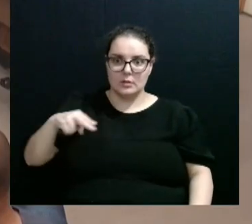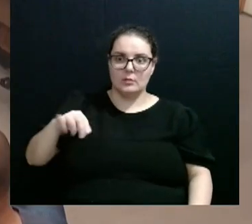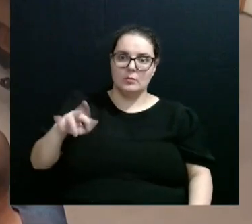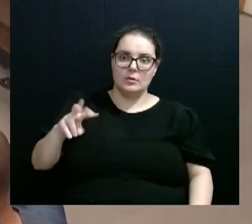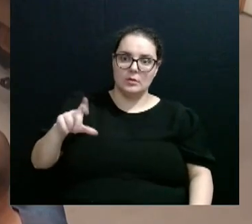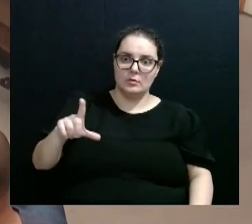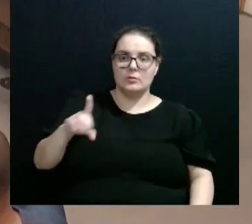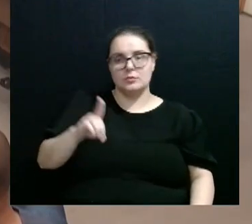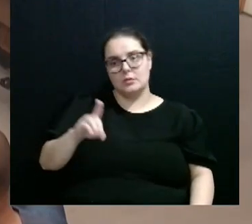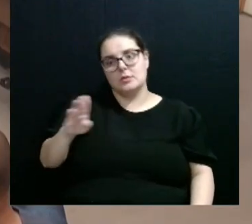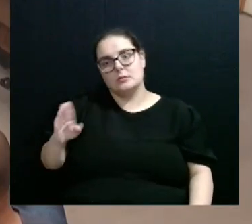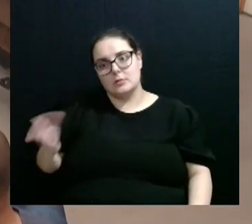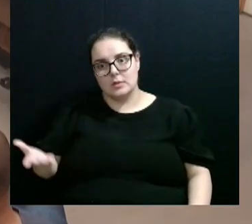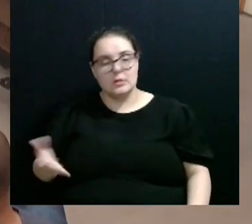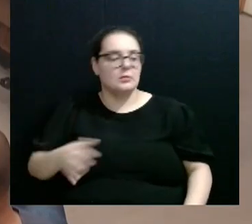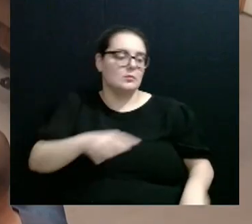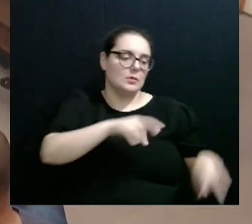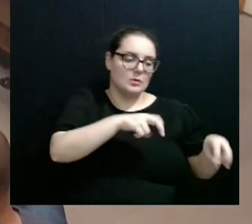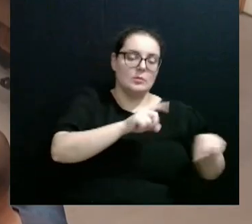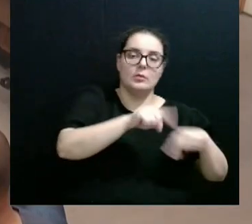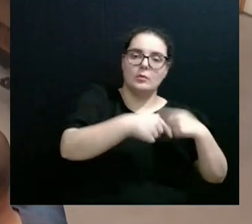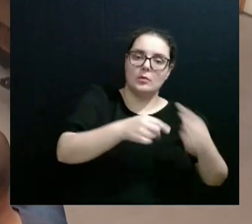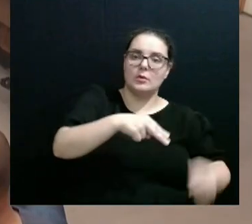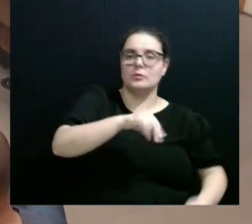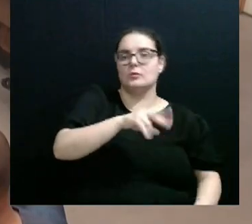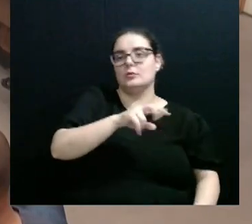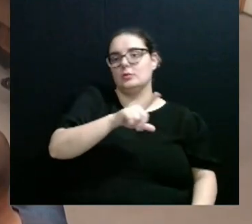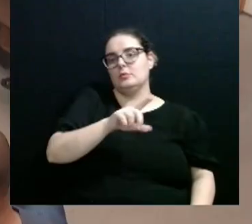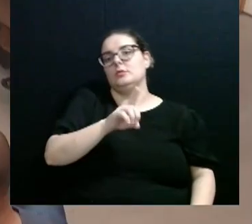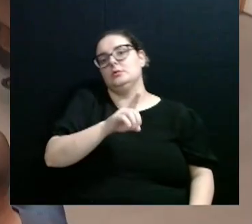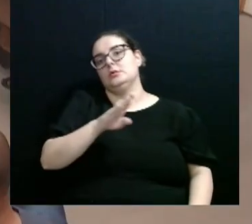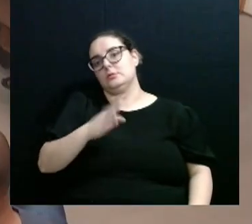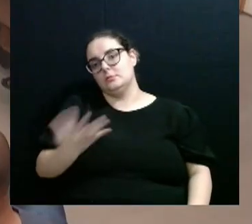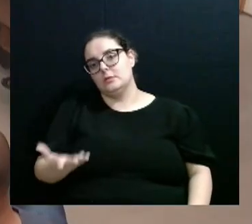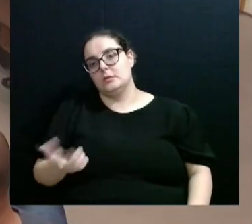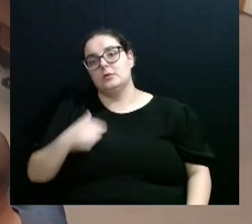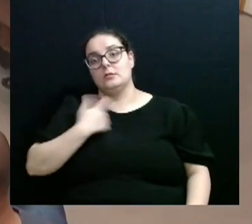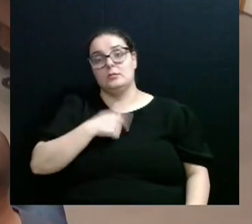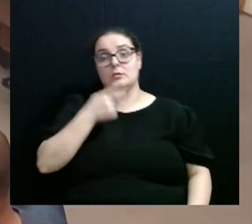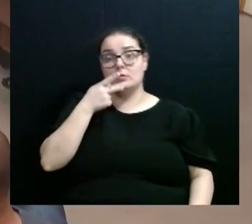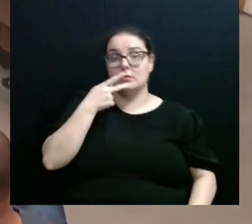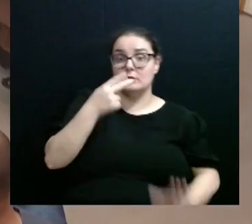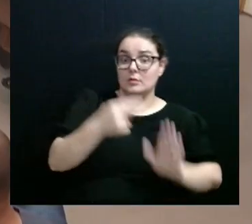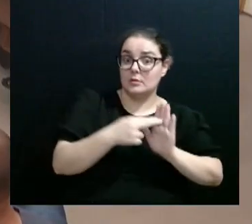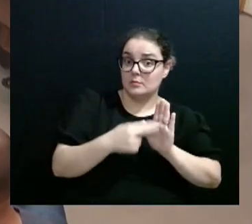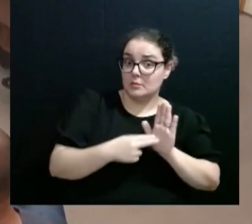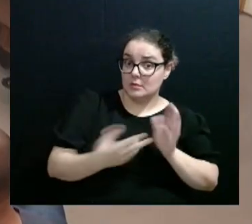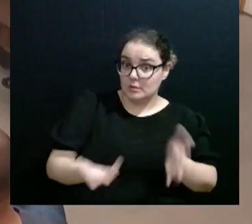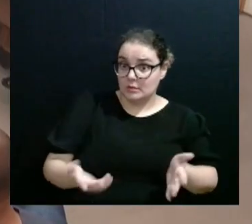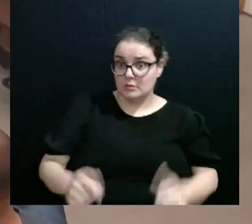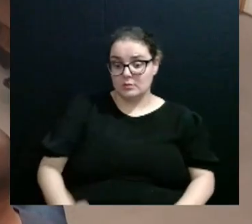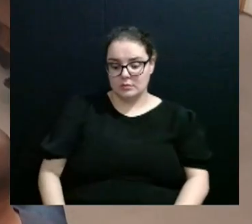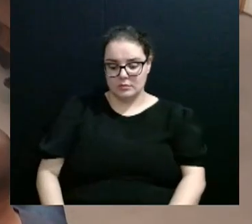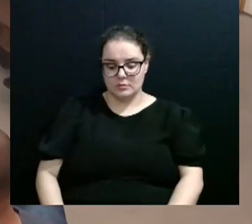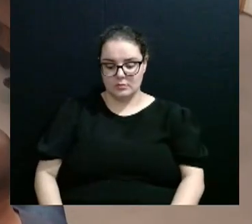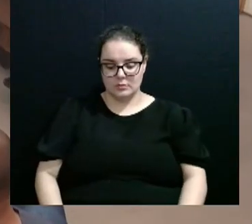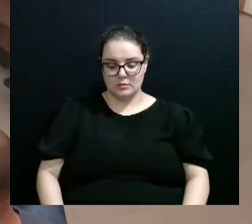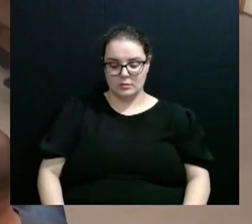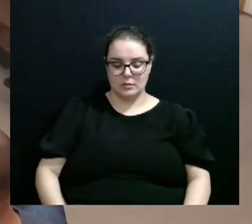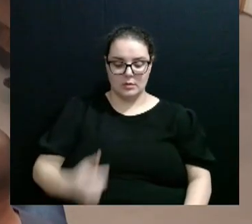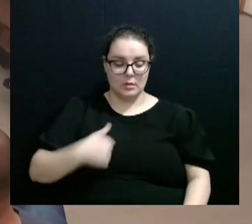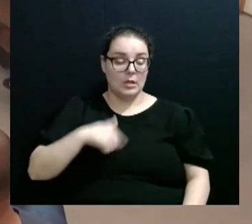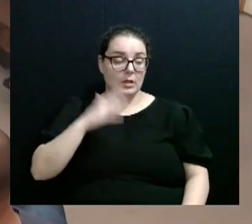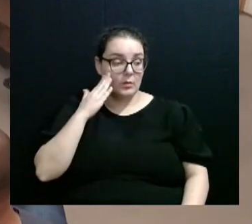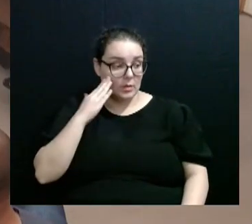zona rural, você tem outro nível de Sim. decibéis. Então, a gente cita a norma. Sim. Né? Então, Eu entendo isso, Carol, mas,